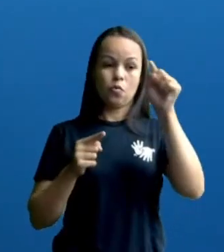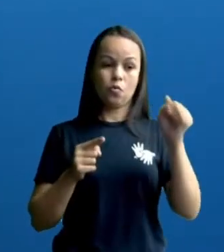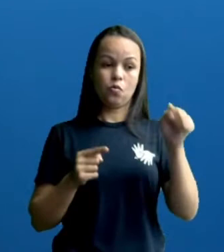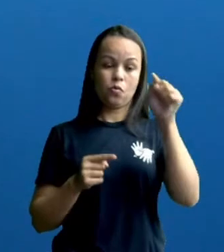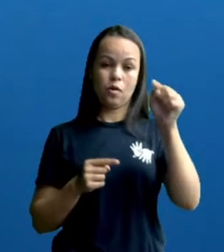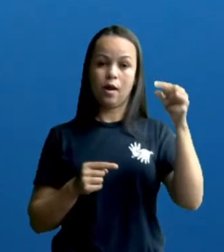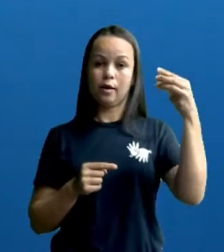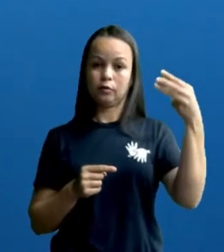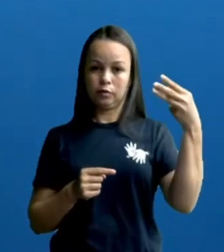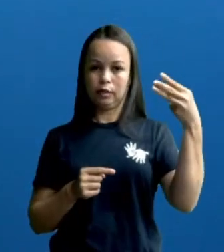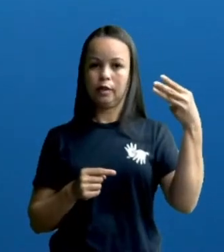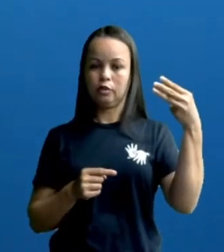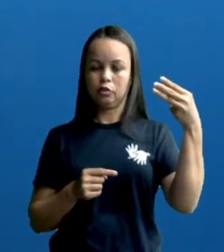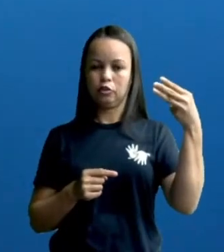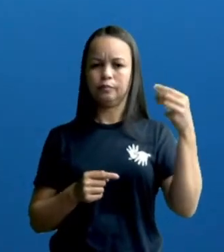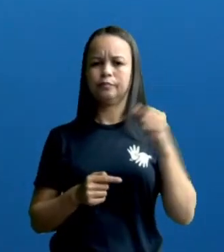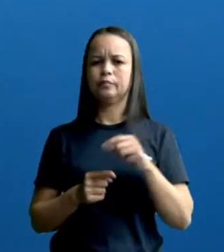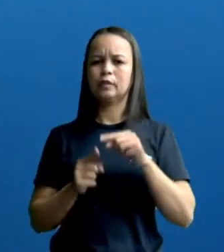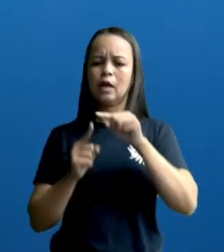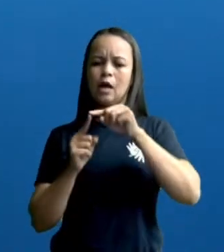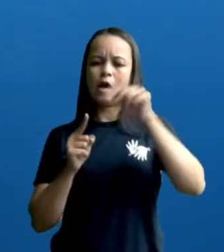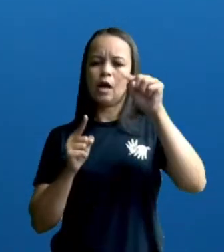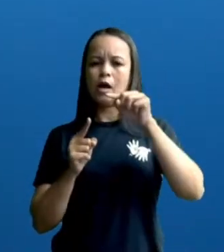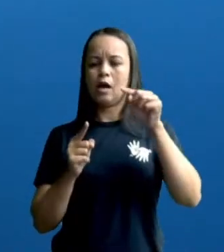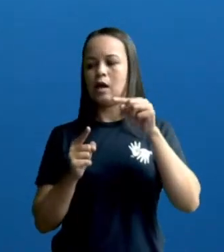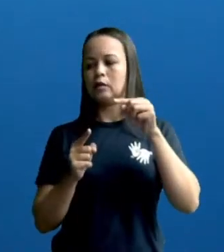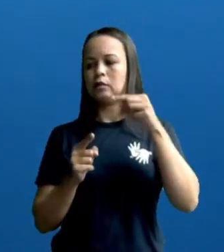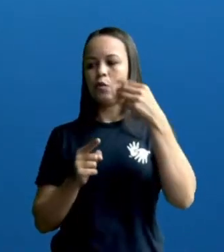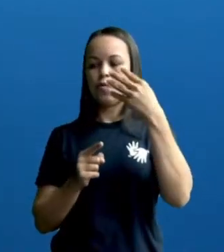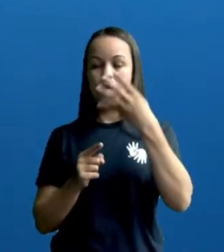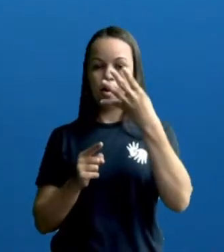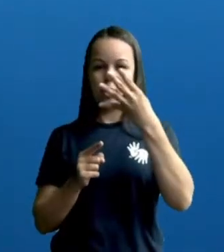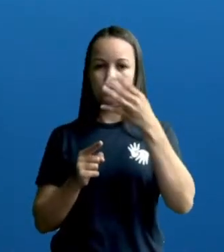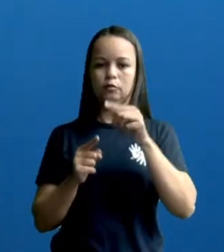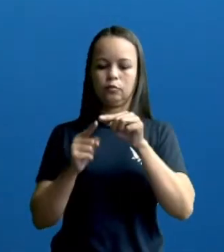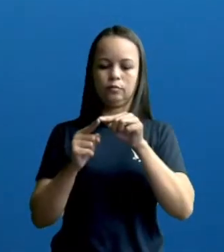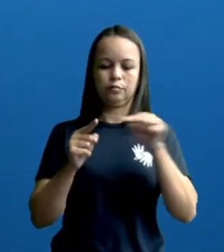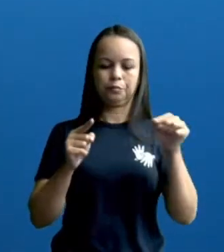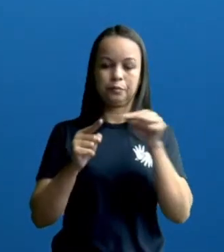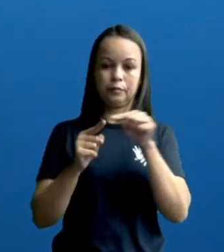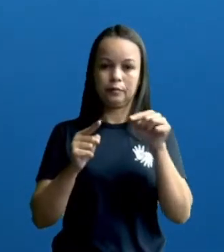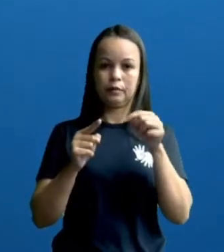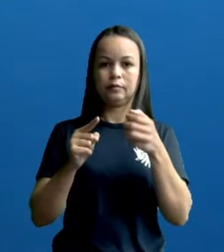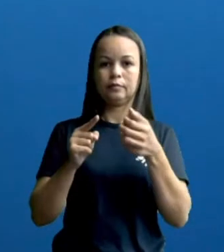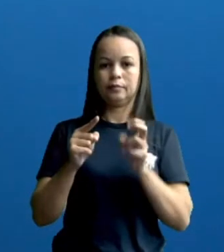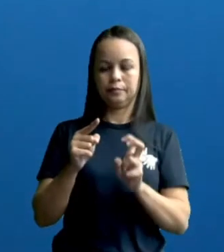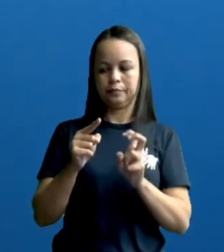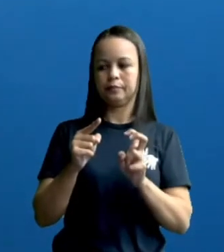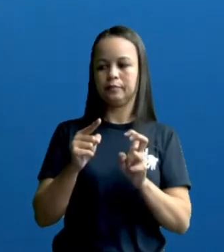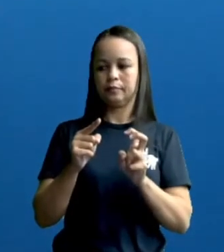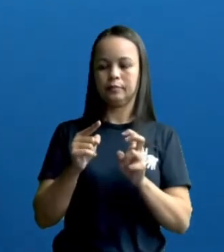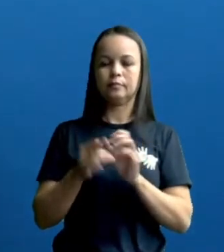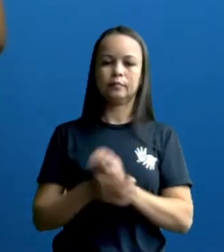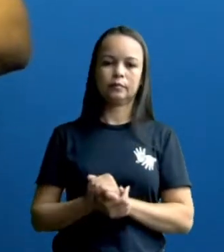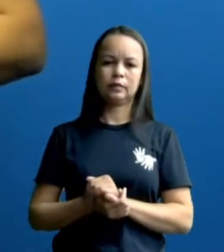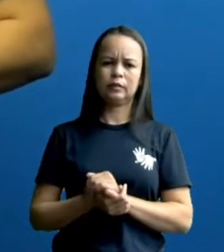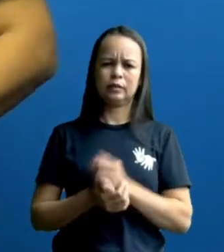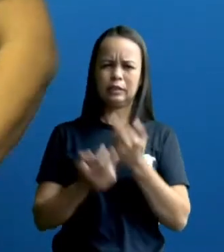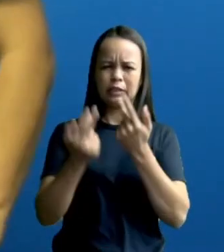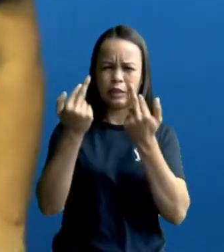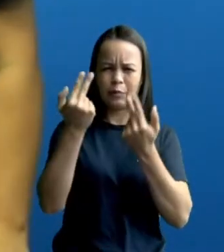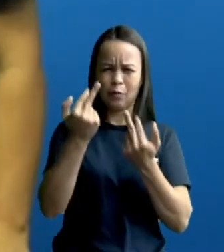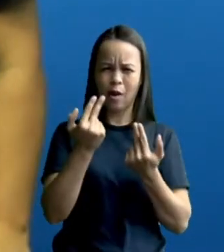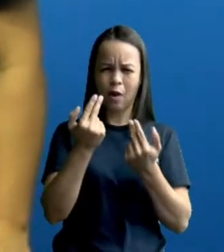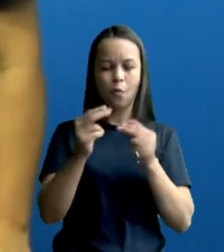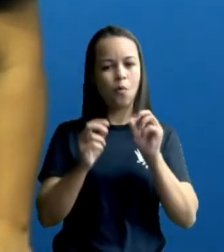medida dele é 3, a medida desse outro é 4 e a medida desse outro é 5. São iguais ou